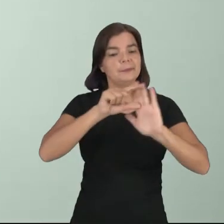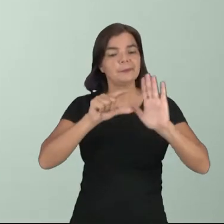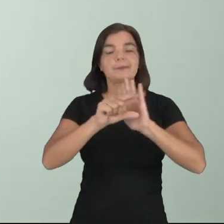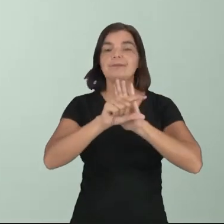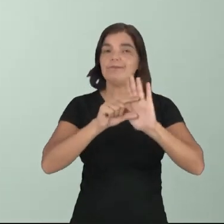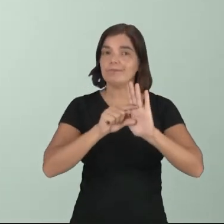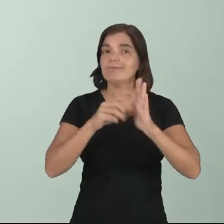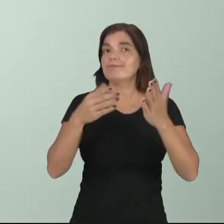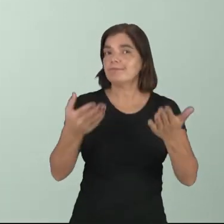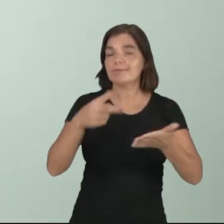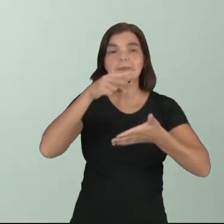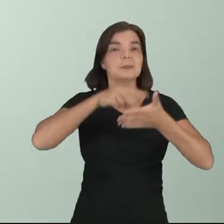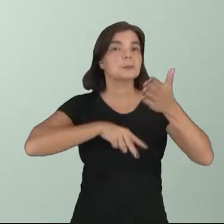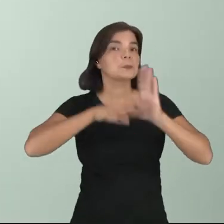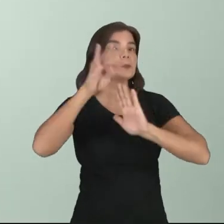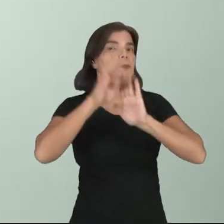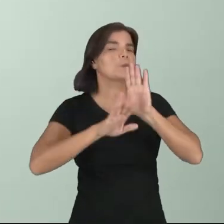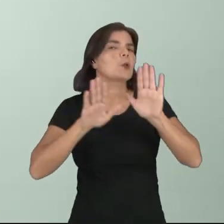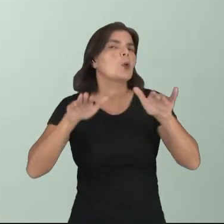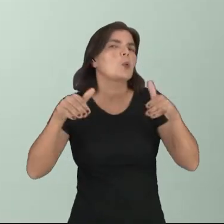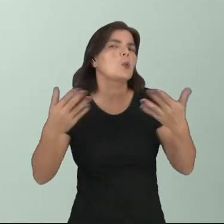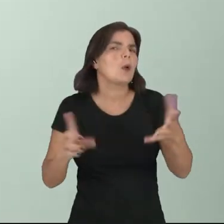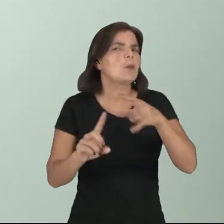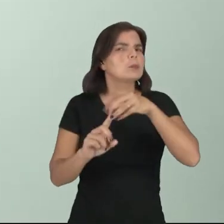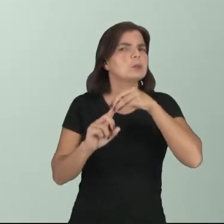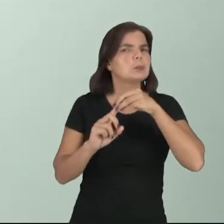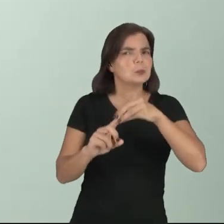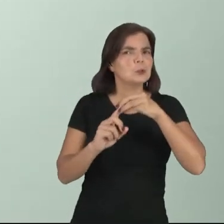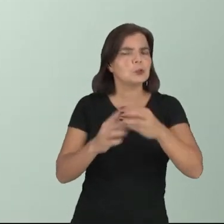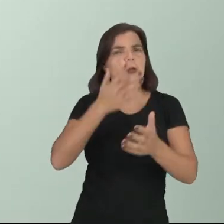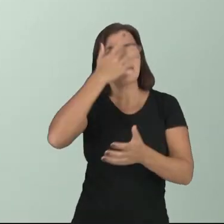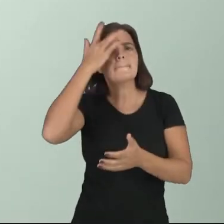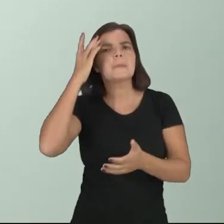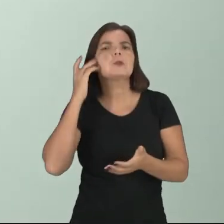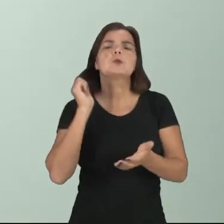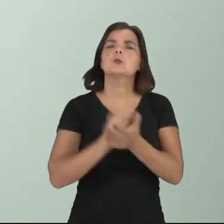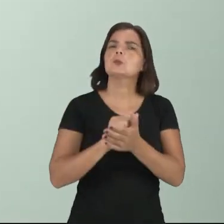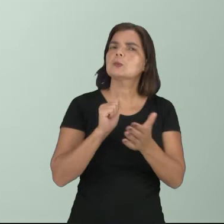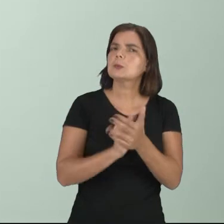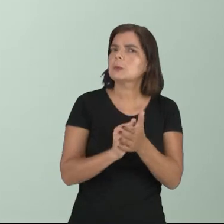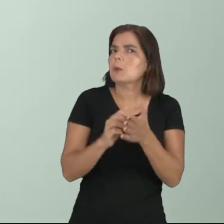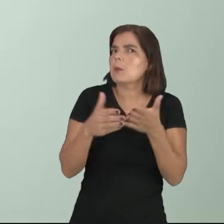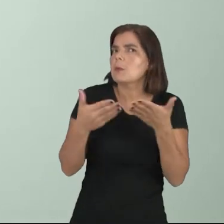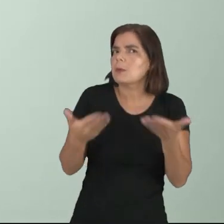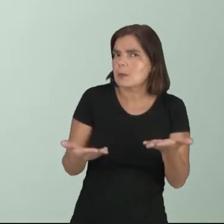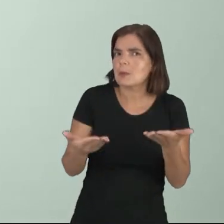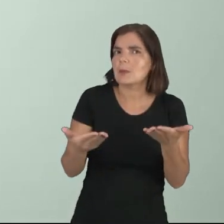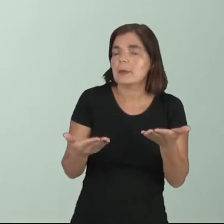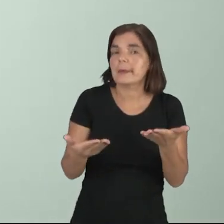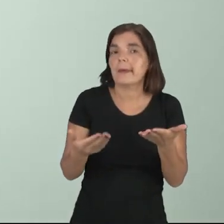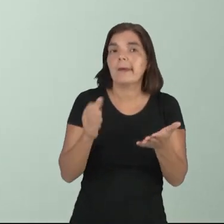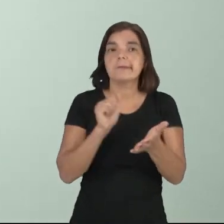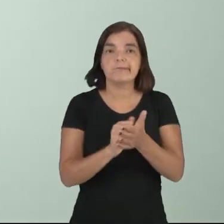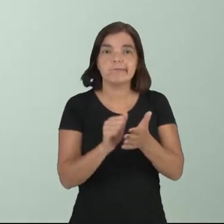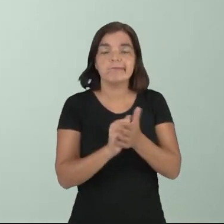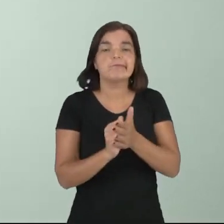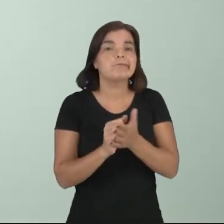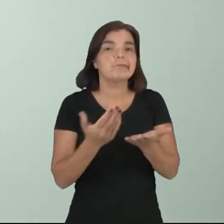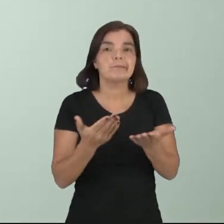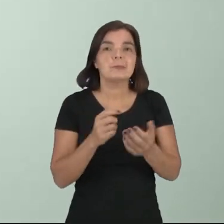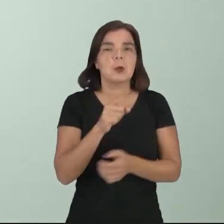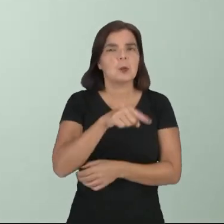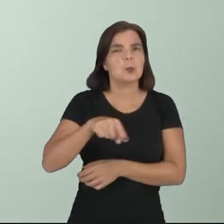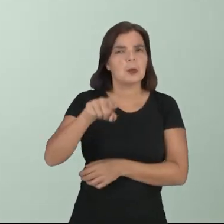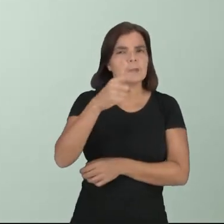e estrofes. E ao ler esse texto, qual é a intencionalidade do autor? Qual foi a intenção do autor ao